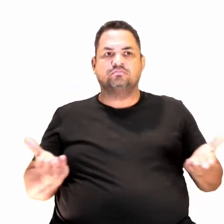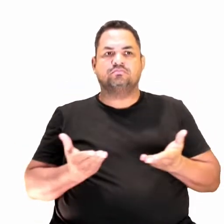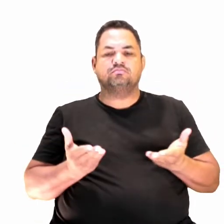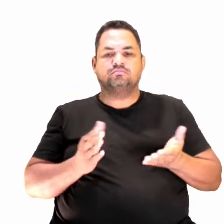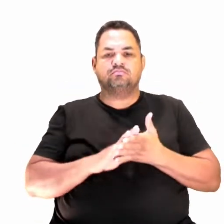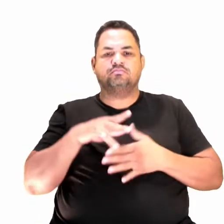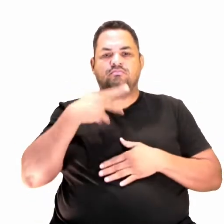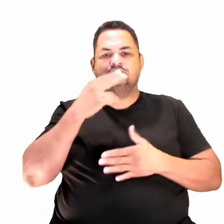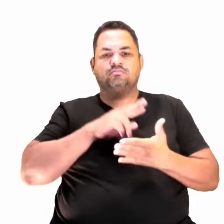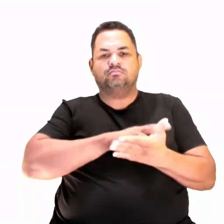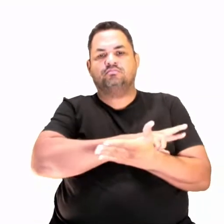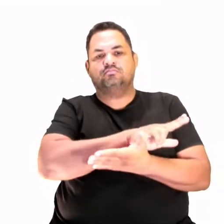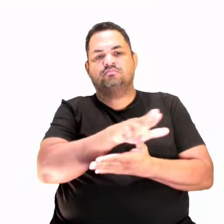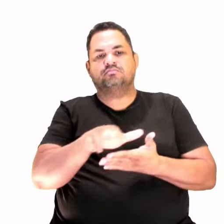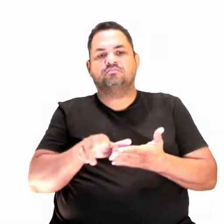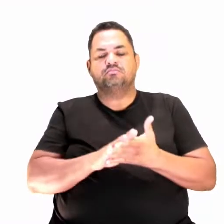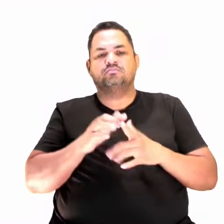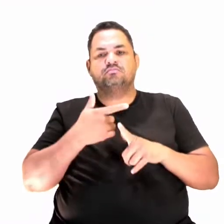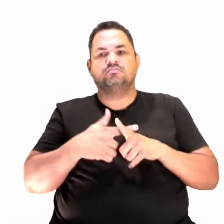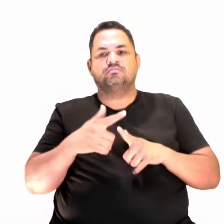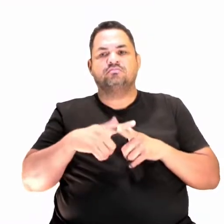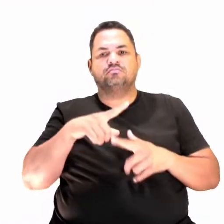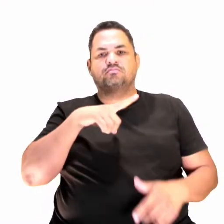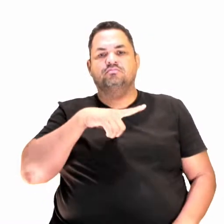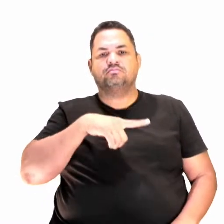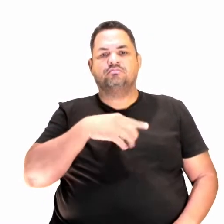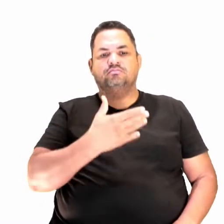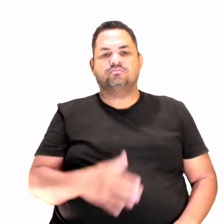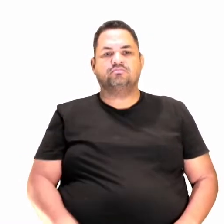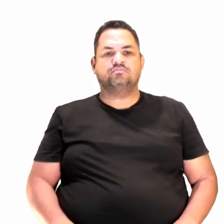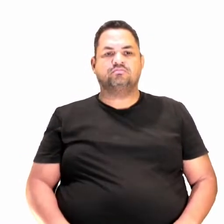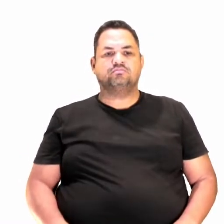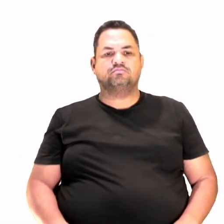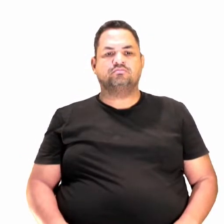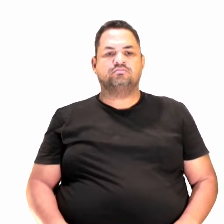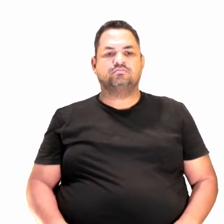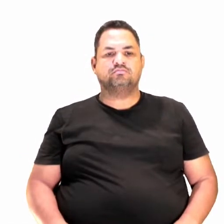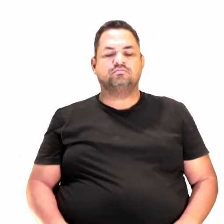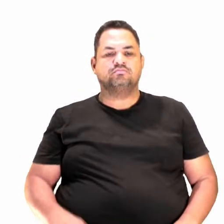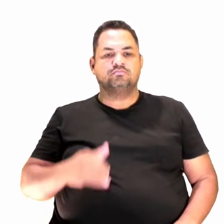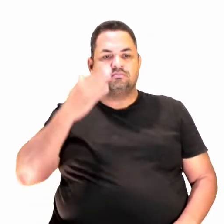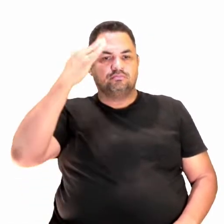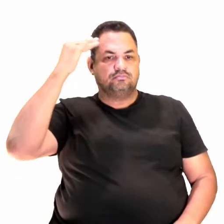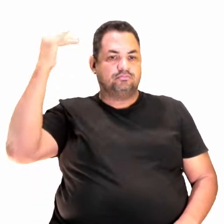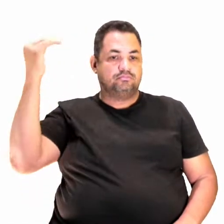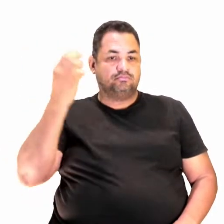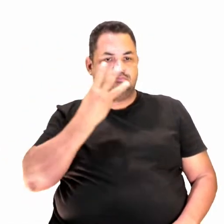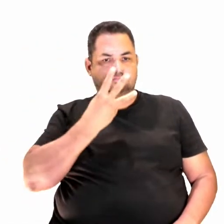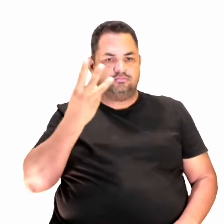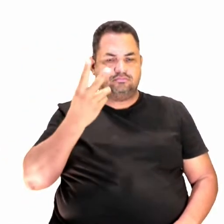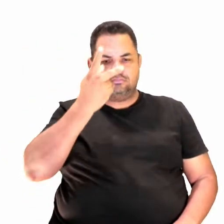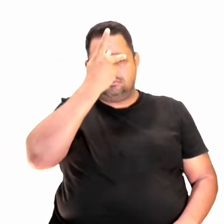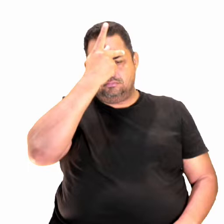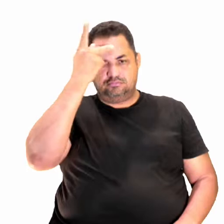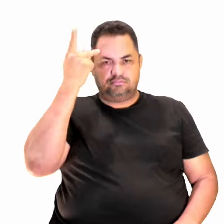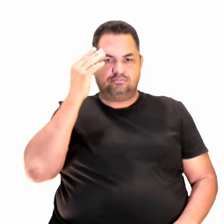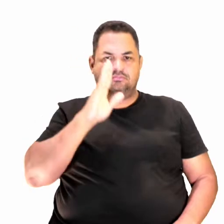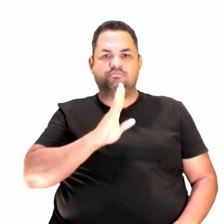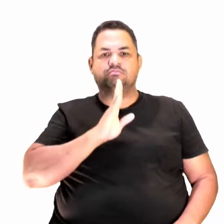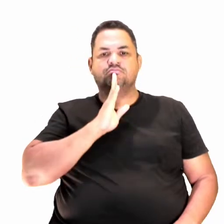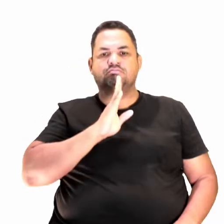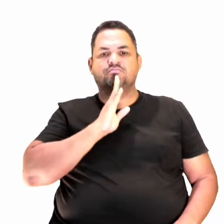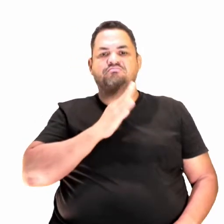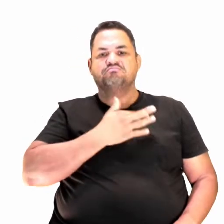falar sobre vários problemas. Olha só, look. Olha essas celebrities muito famosas, muito